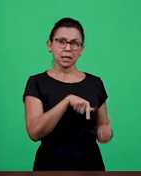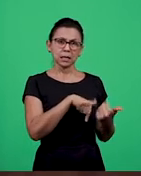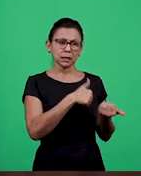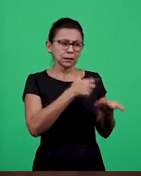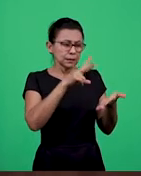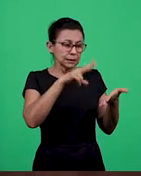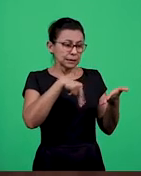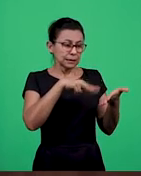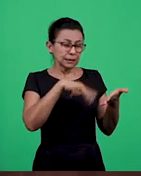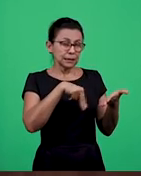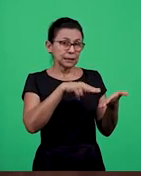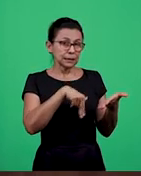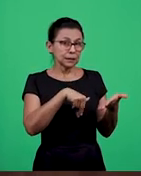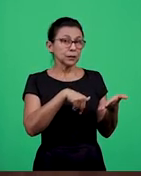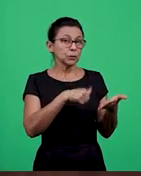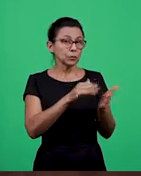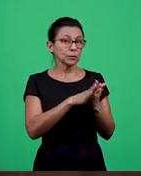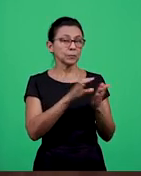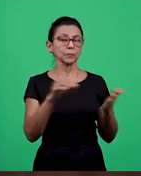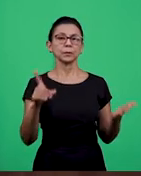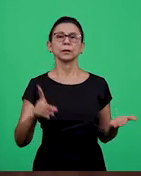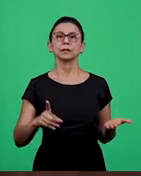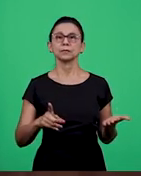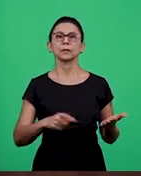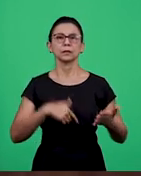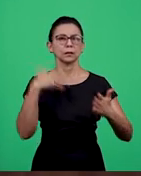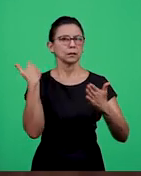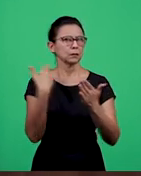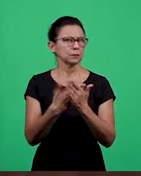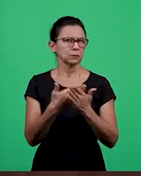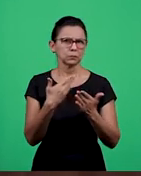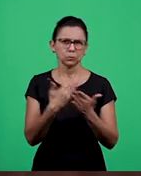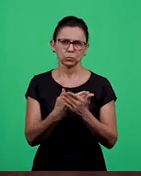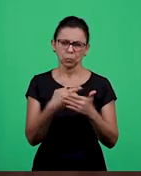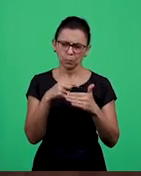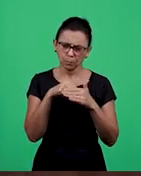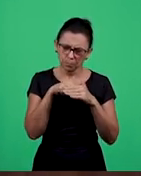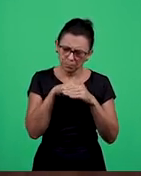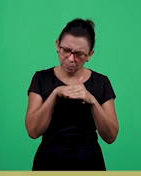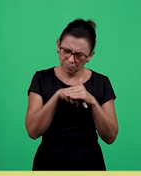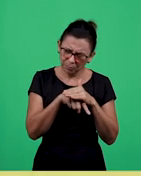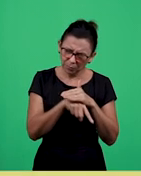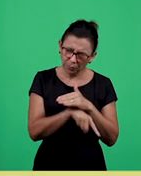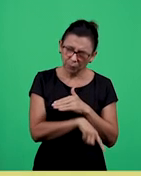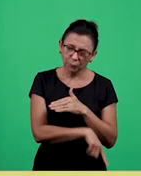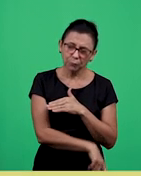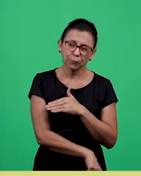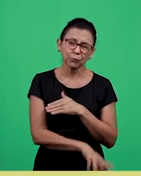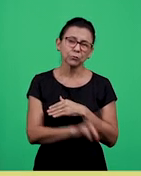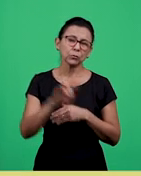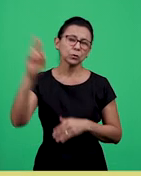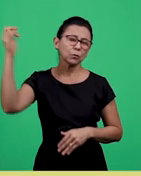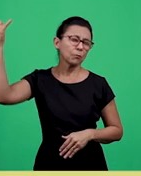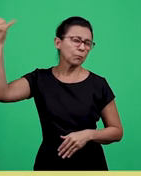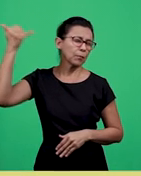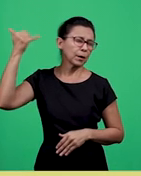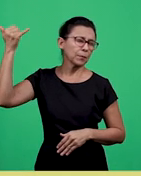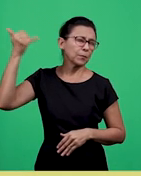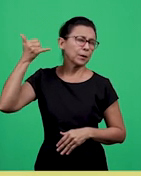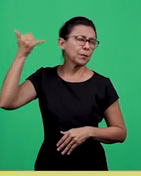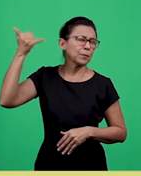E olhem só, Martinho Lutero estudou a Bíblia. Deus falou